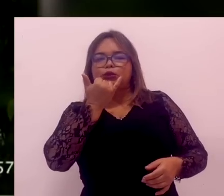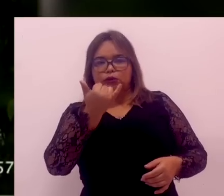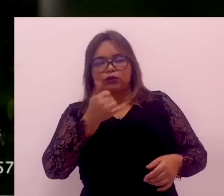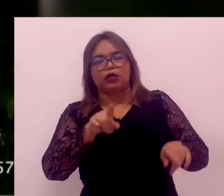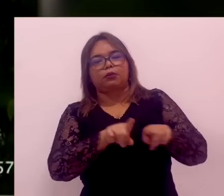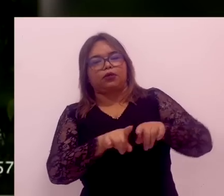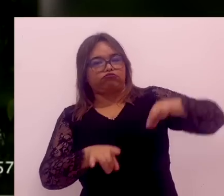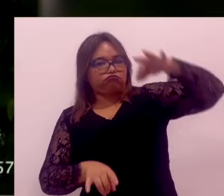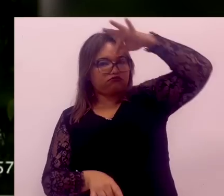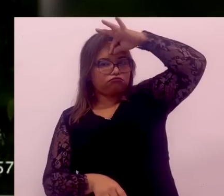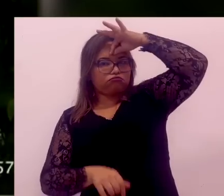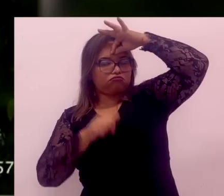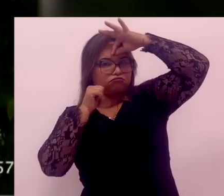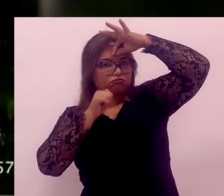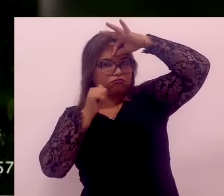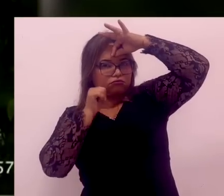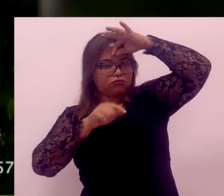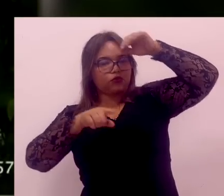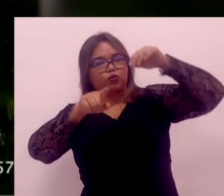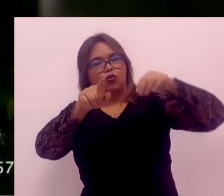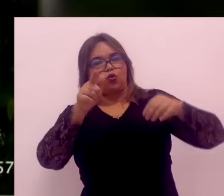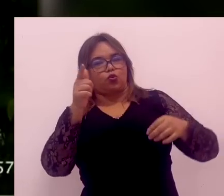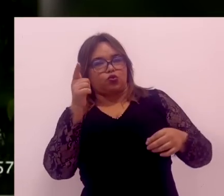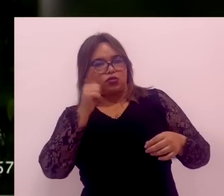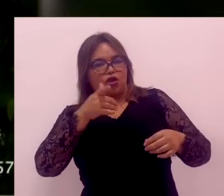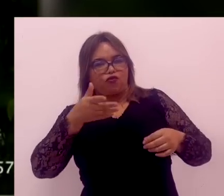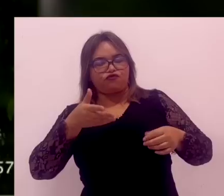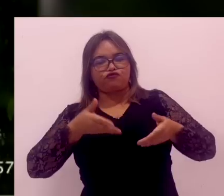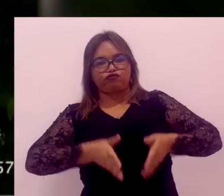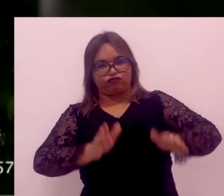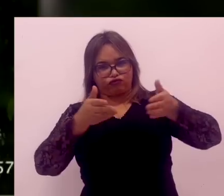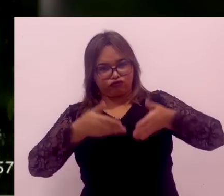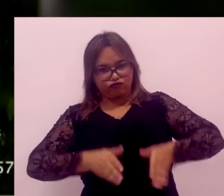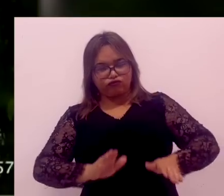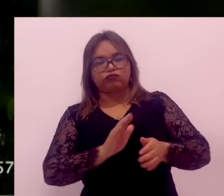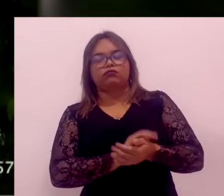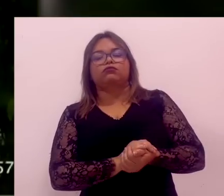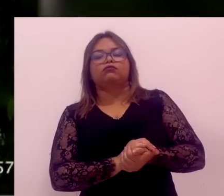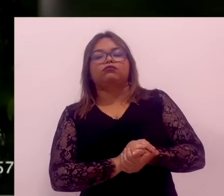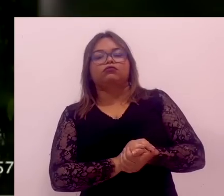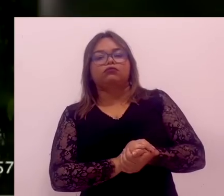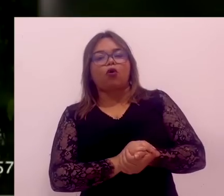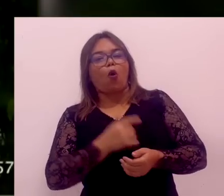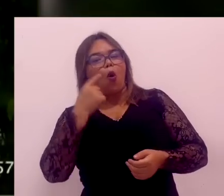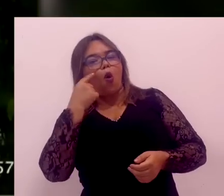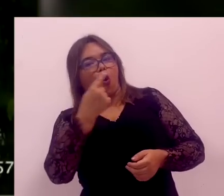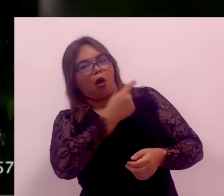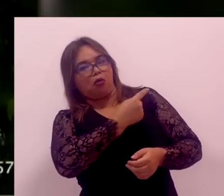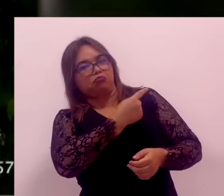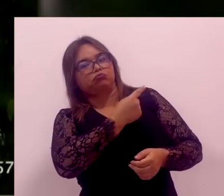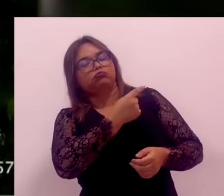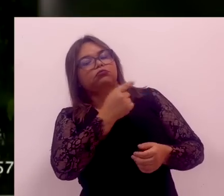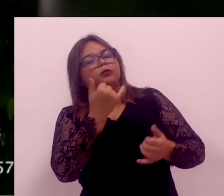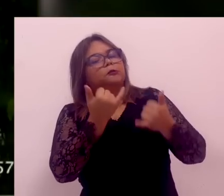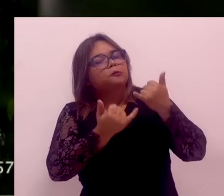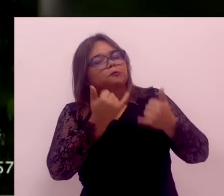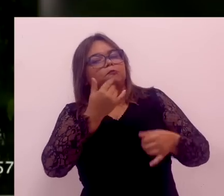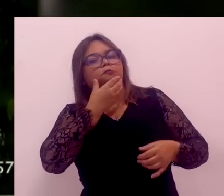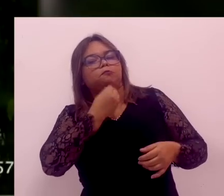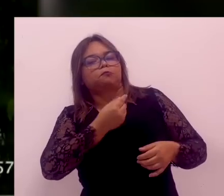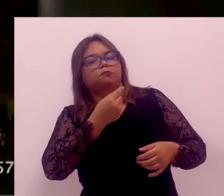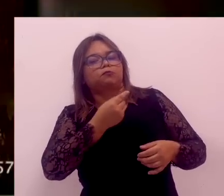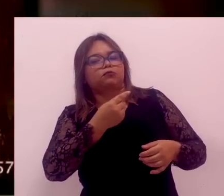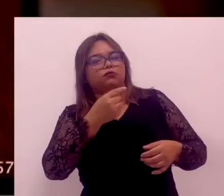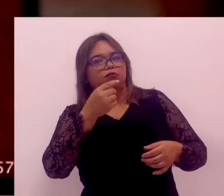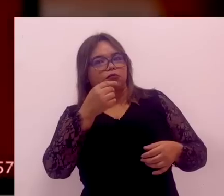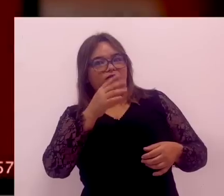consegue procriar. Este representa o masculino e este representa o feminino. Agora, se nós voltarmos às outras religiões, se formos